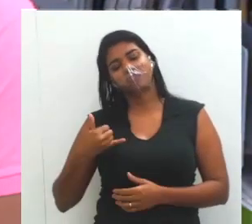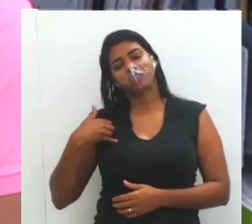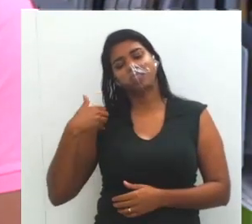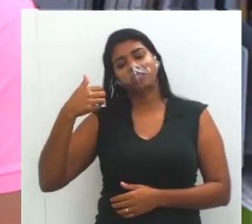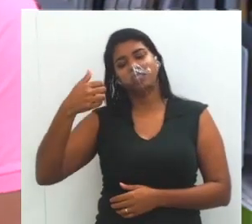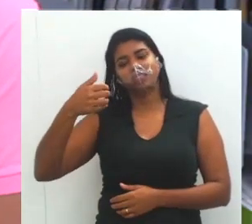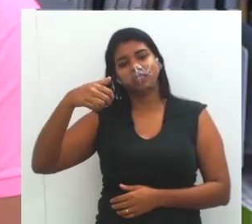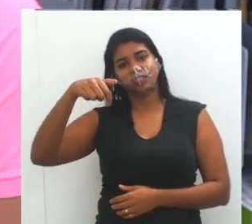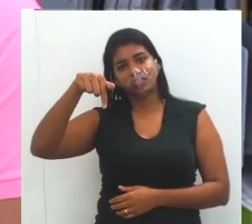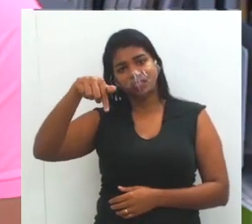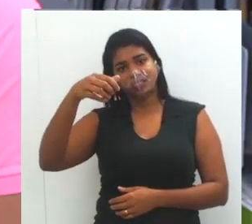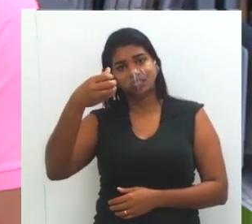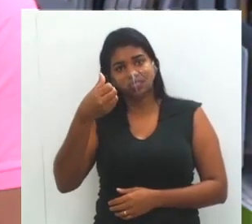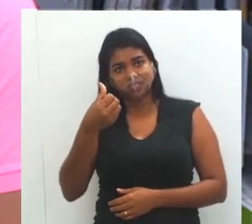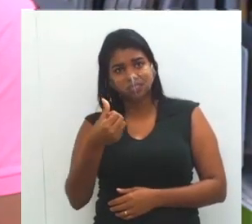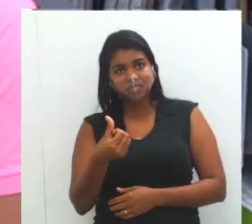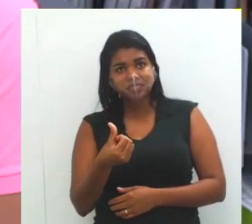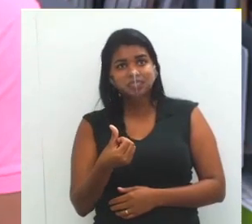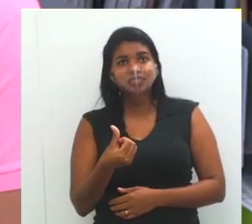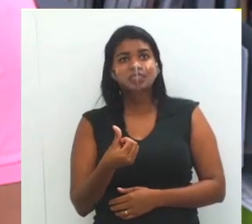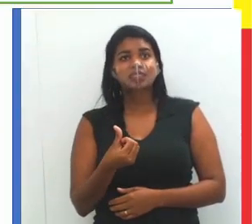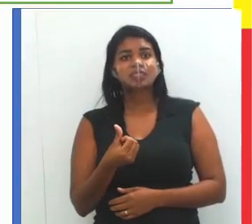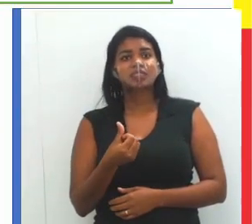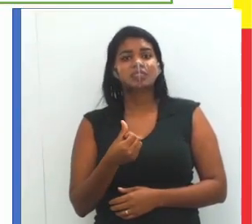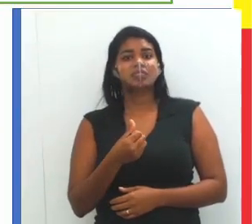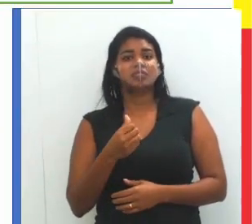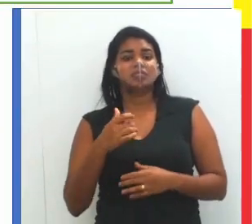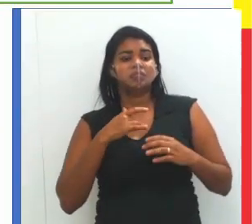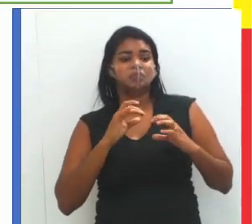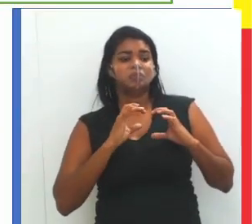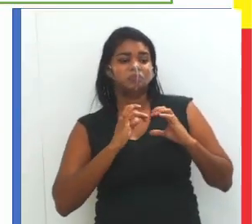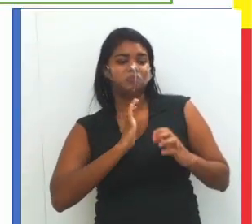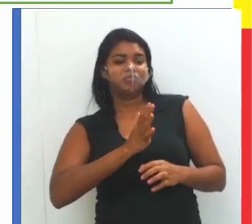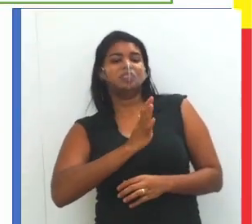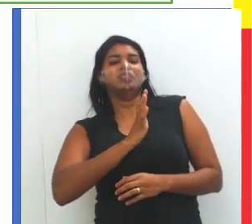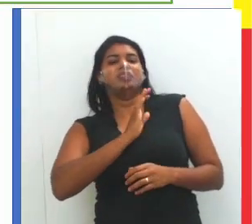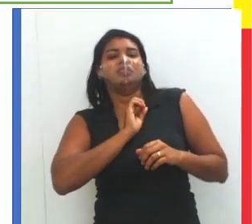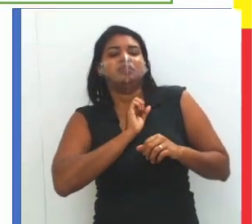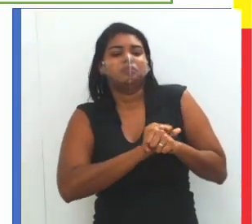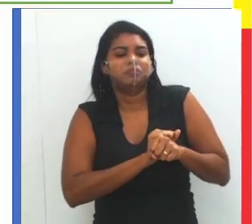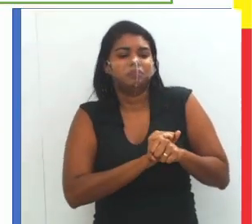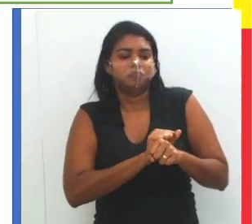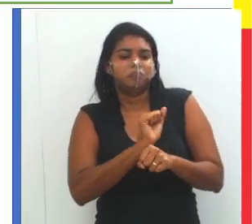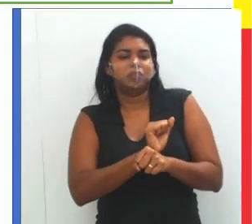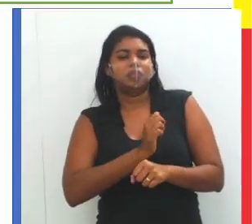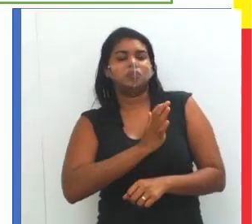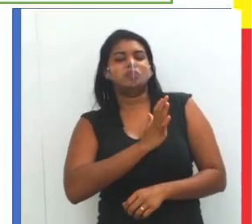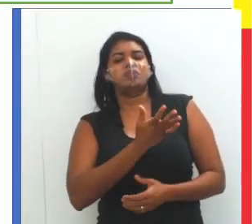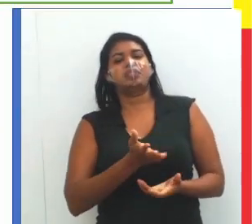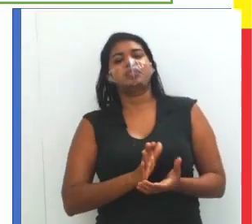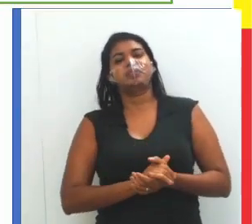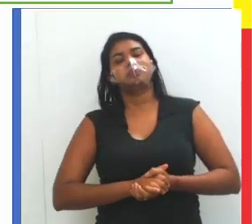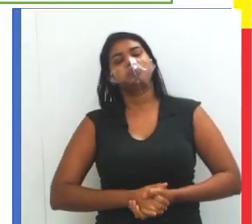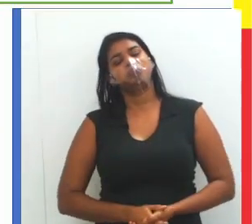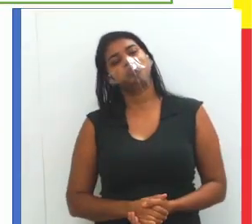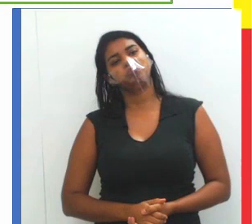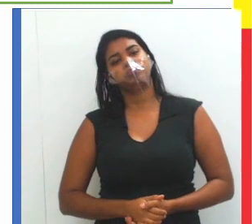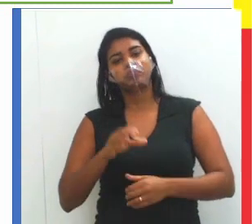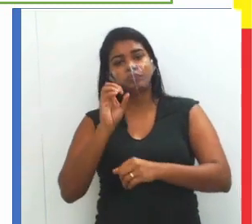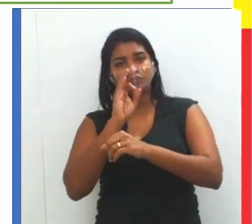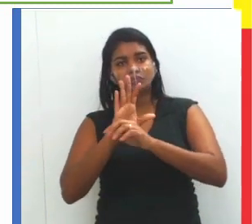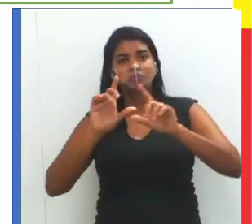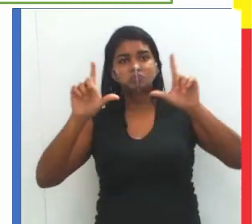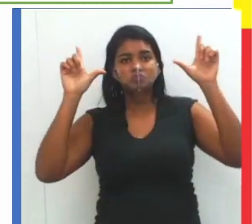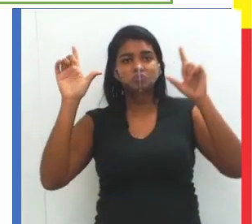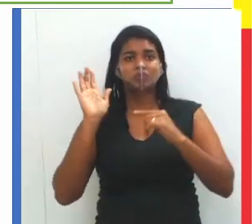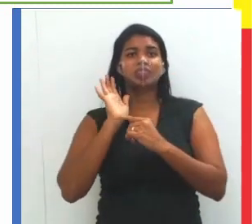aos 76 anos, vítima de uma parada cardíaca. E aqui nós temos mais uma vez uma das fotos que